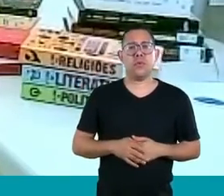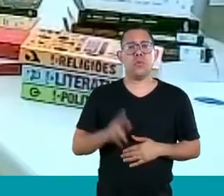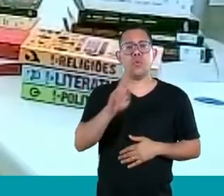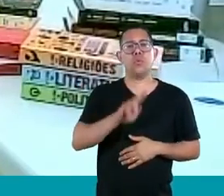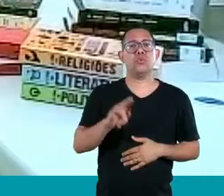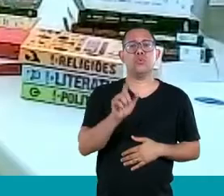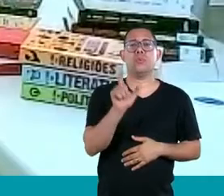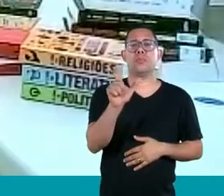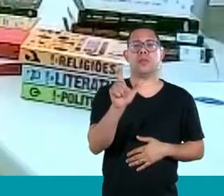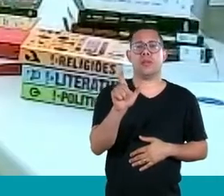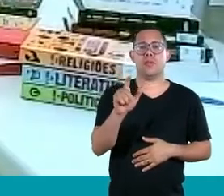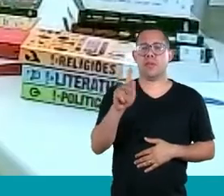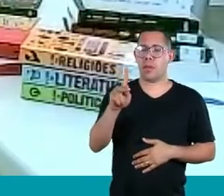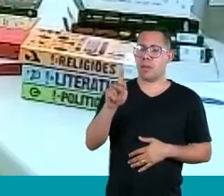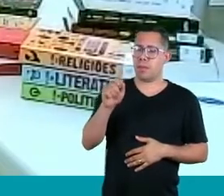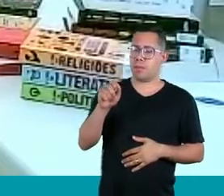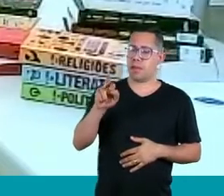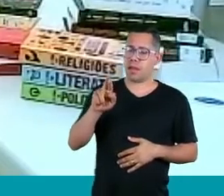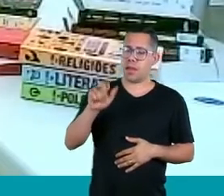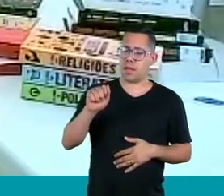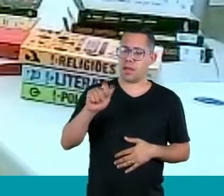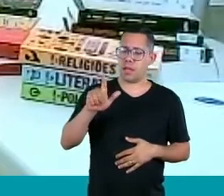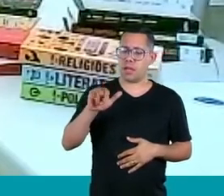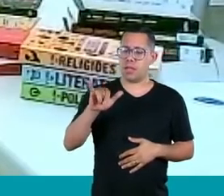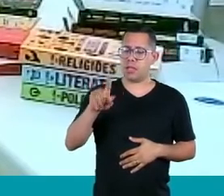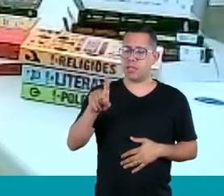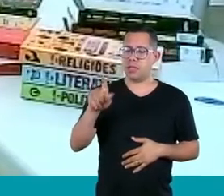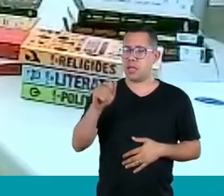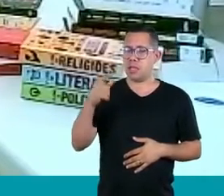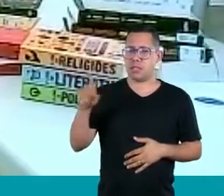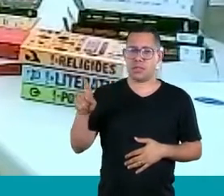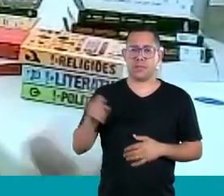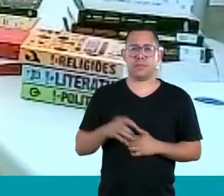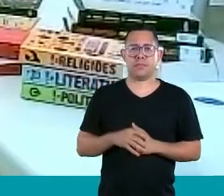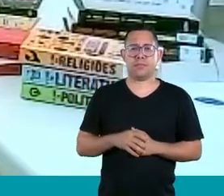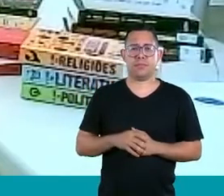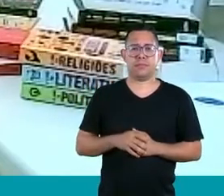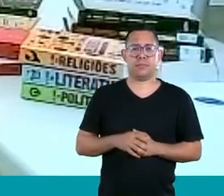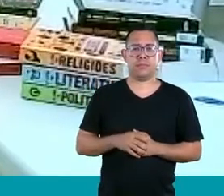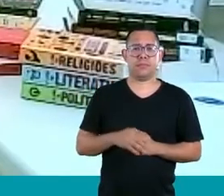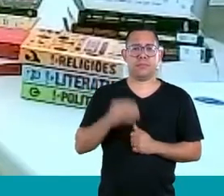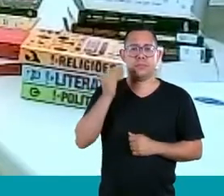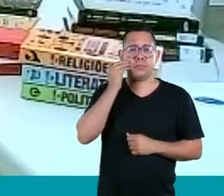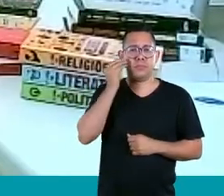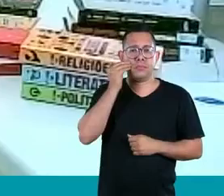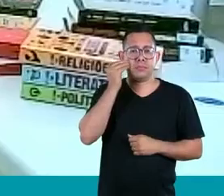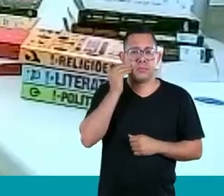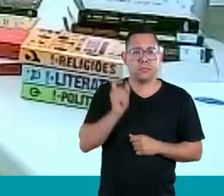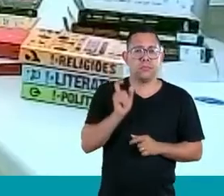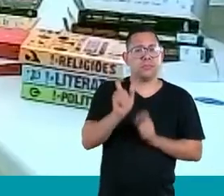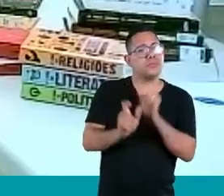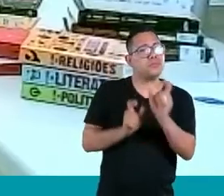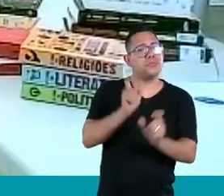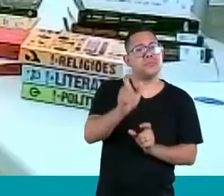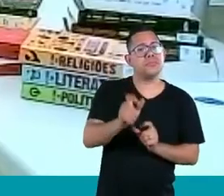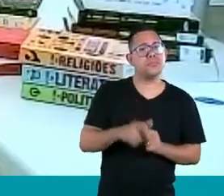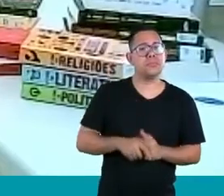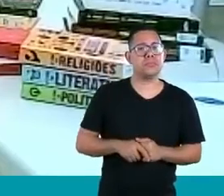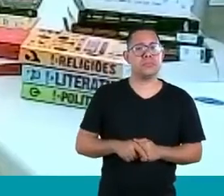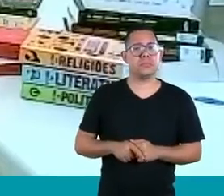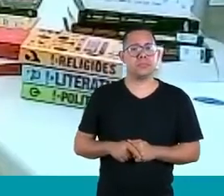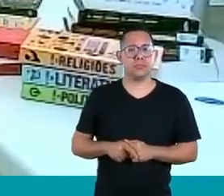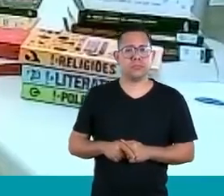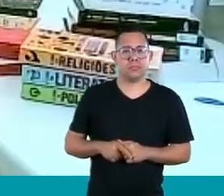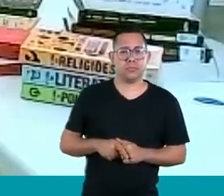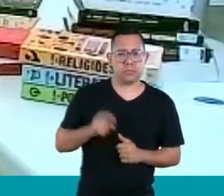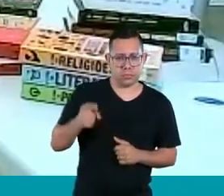último, manifestação dos caminhoneiros. 3 termos na tentativa de não repetir palavras, de trazer vocabulário para o seu texto. Mas será mesmo que